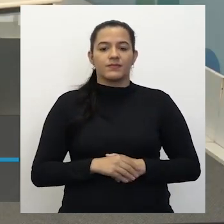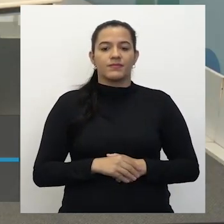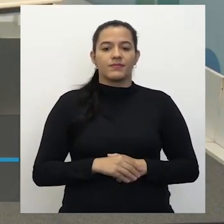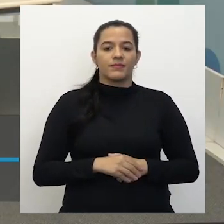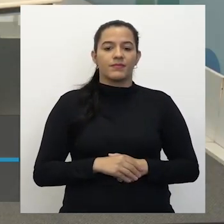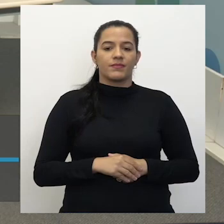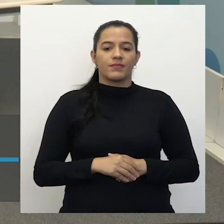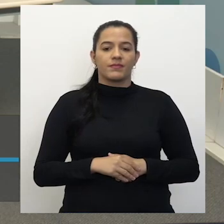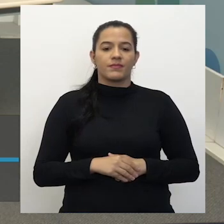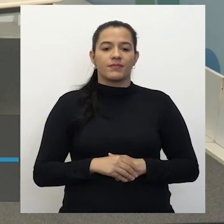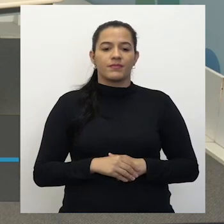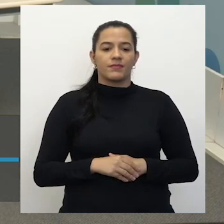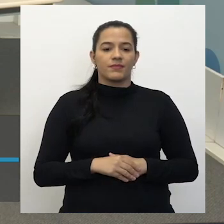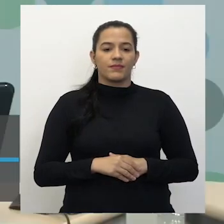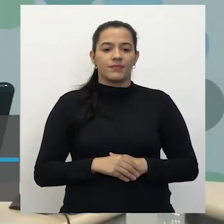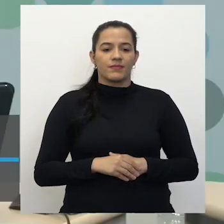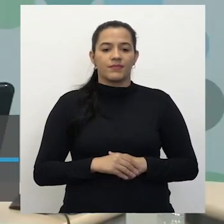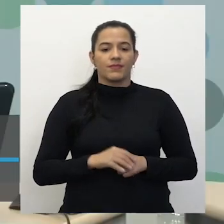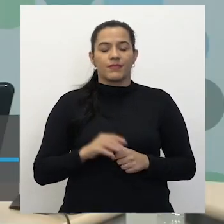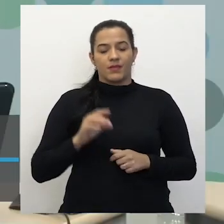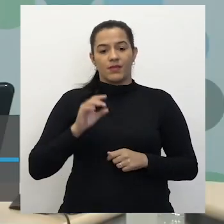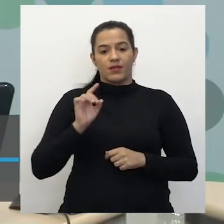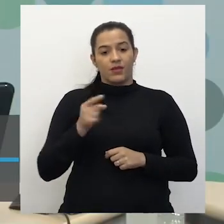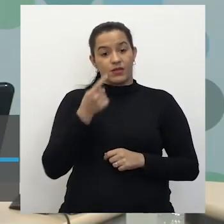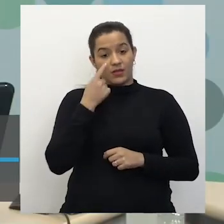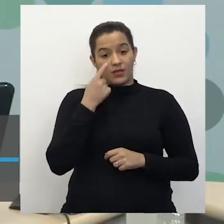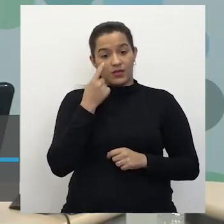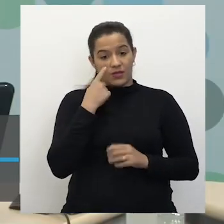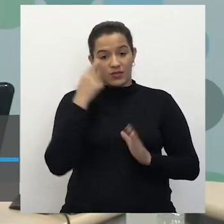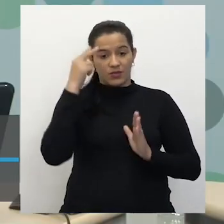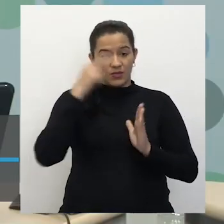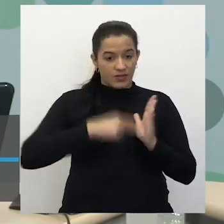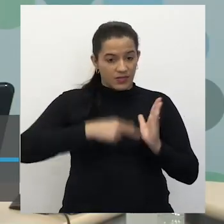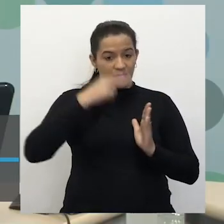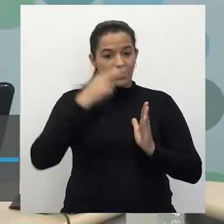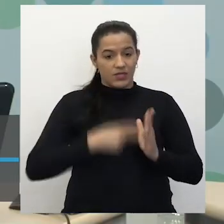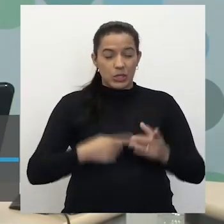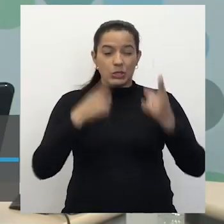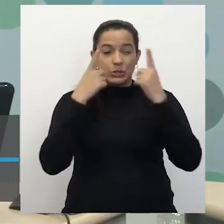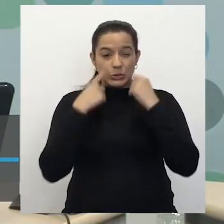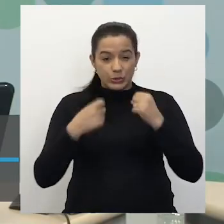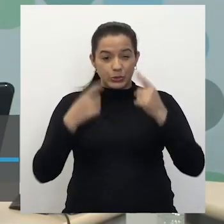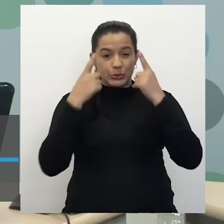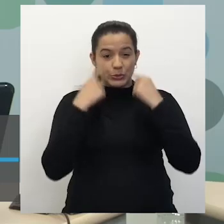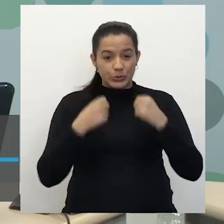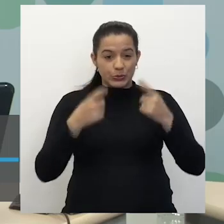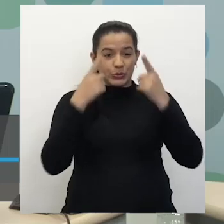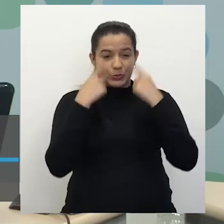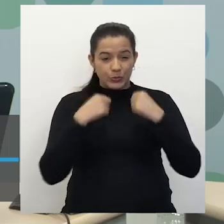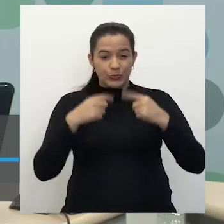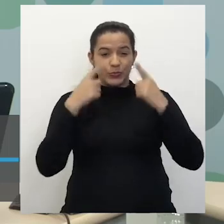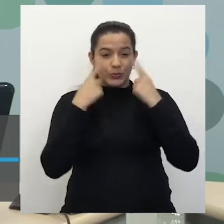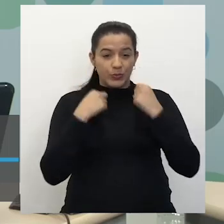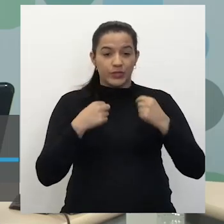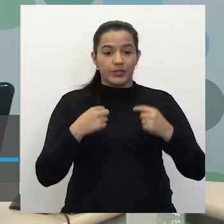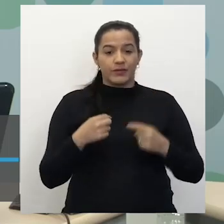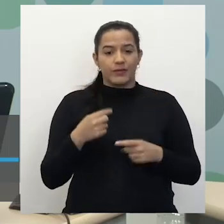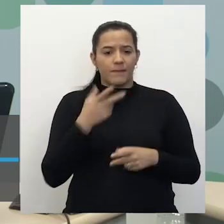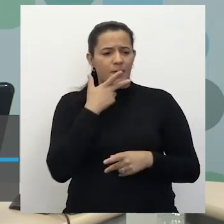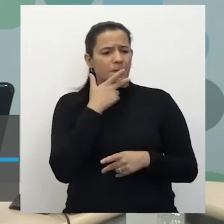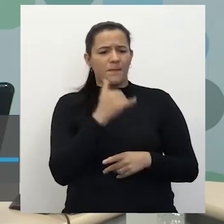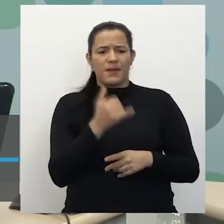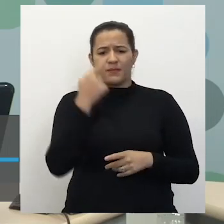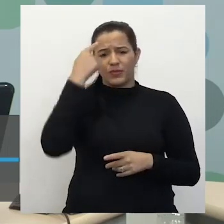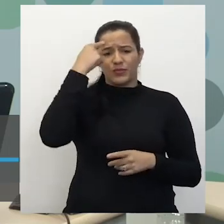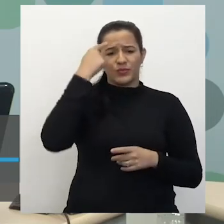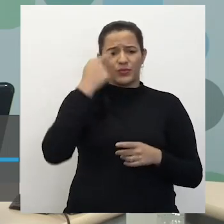livro, Olha só, porque eu li o livro, chorei copiosamente, eu chorava. E meu pai pensava que eu estava